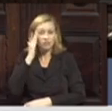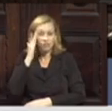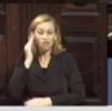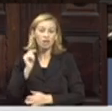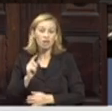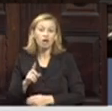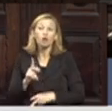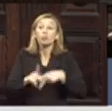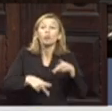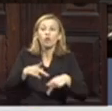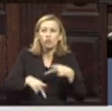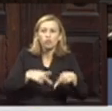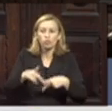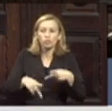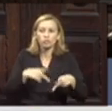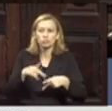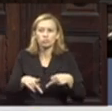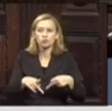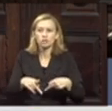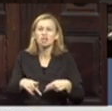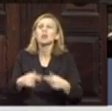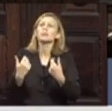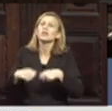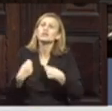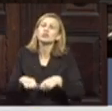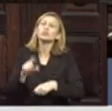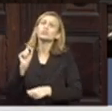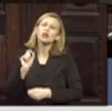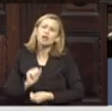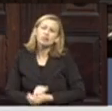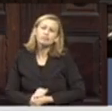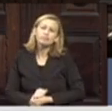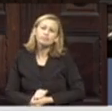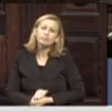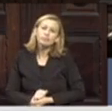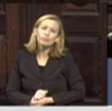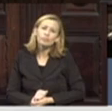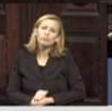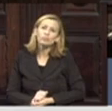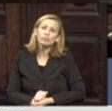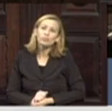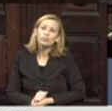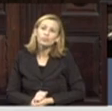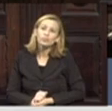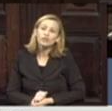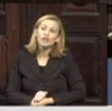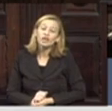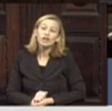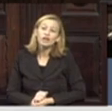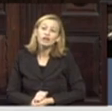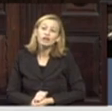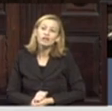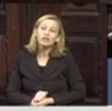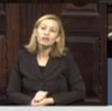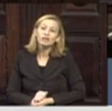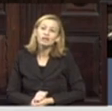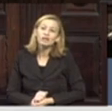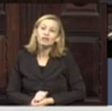muito alto, acima de 30%, e nós não podemos ficar à